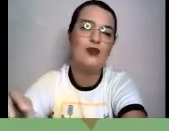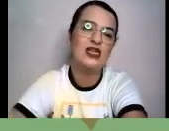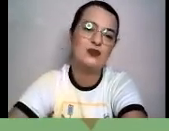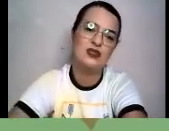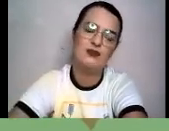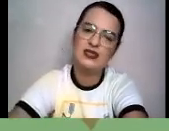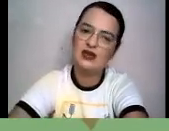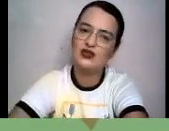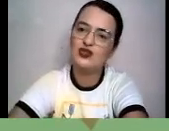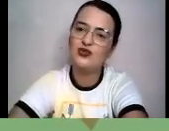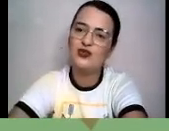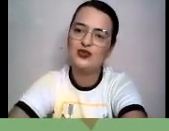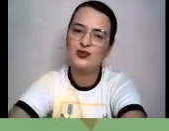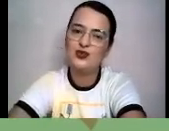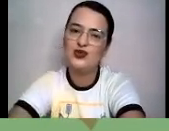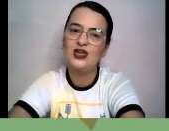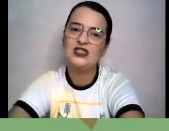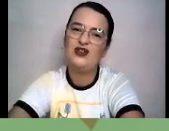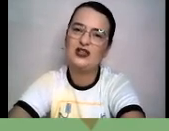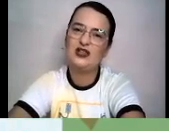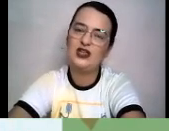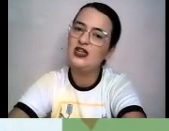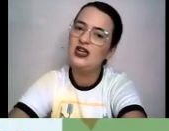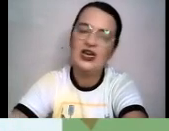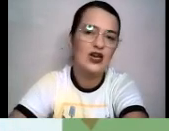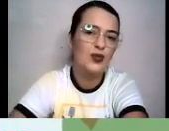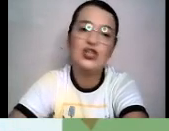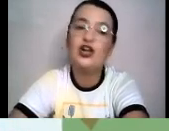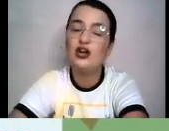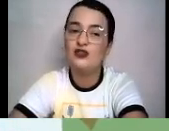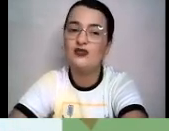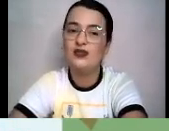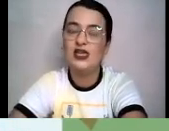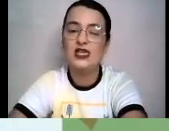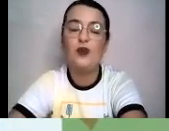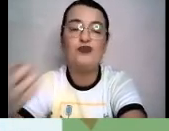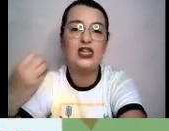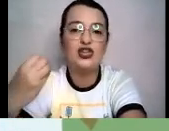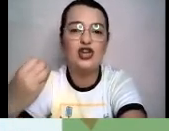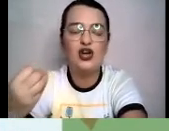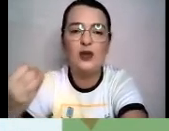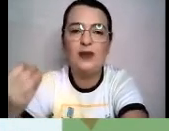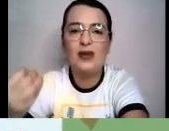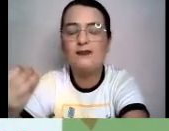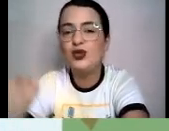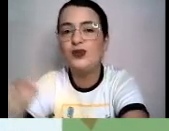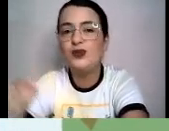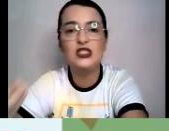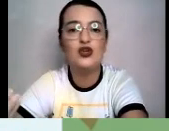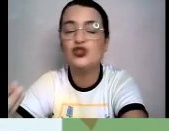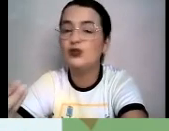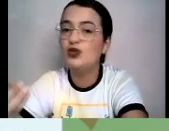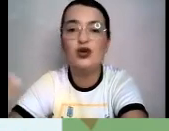é uma das principais causas de conflito no mundo? Isso é fácil, né? É o petróleo. O petróleo é um bem